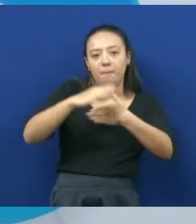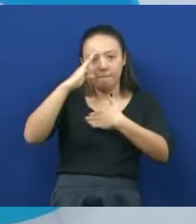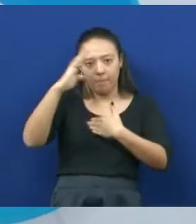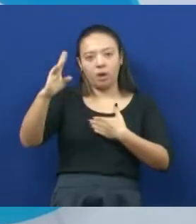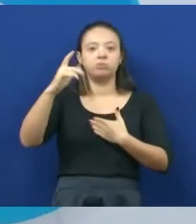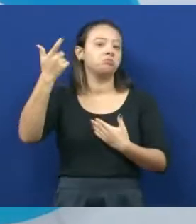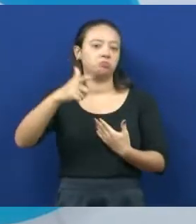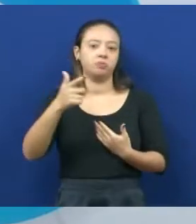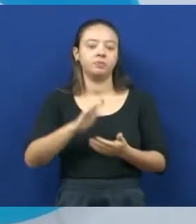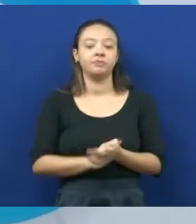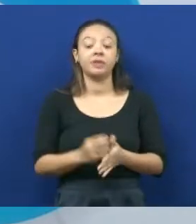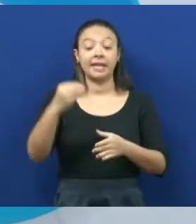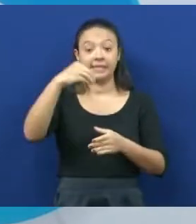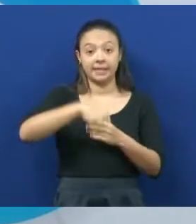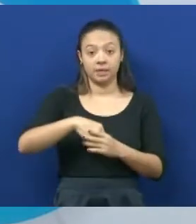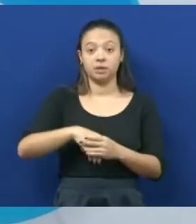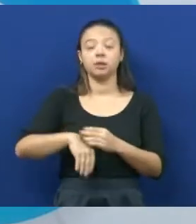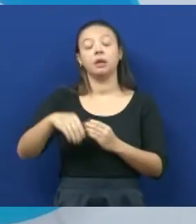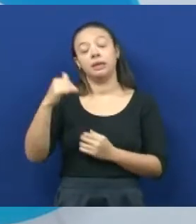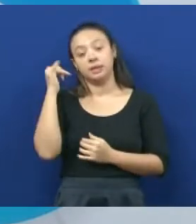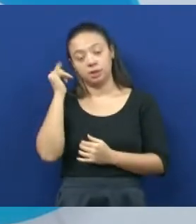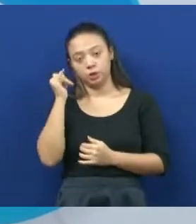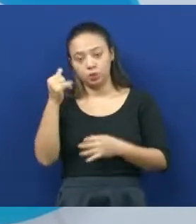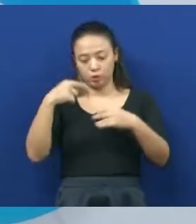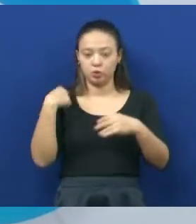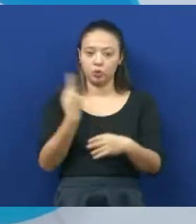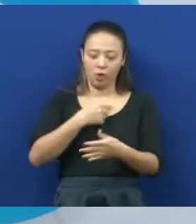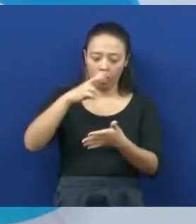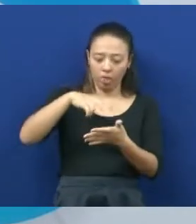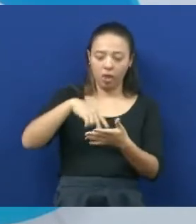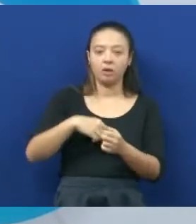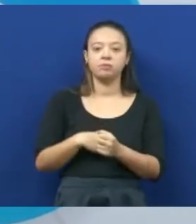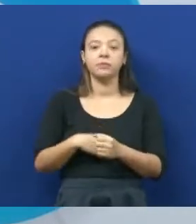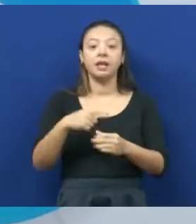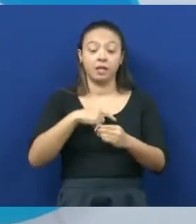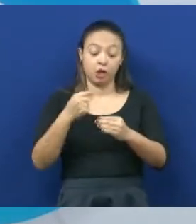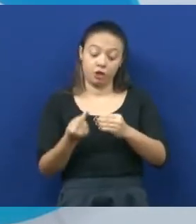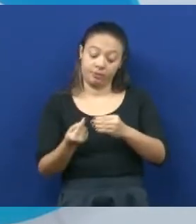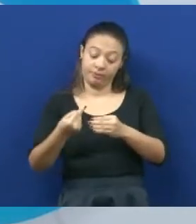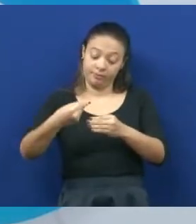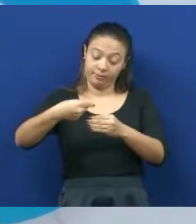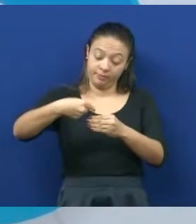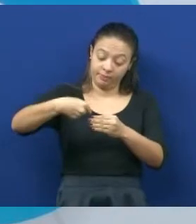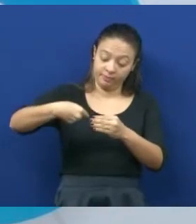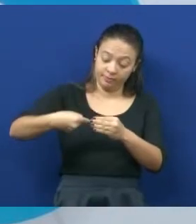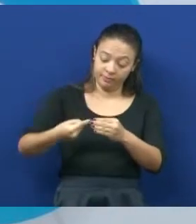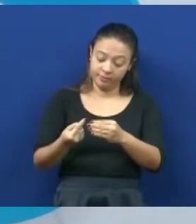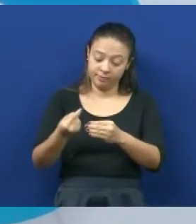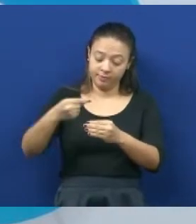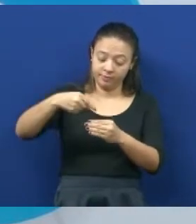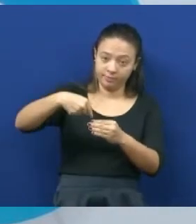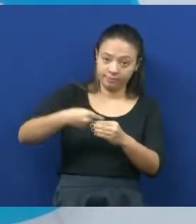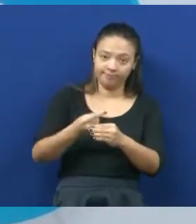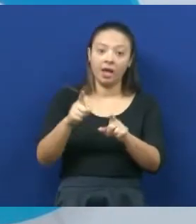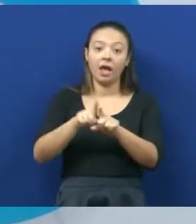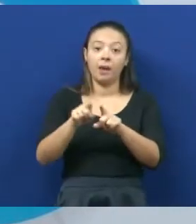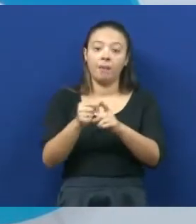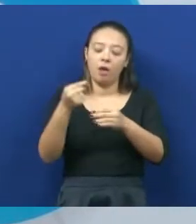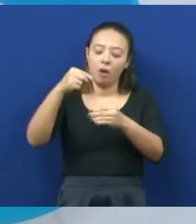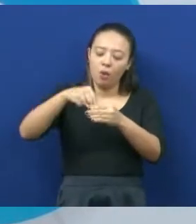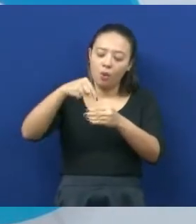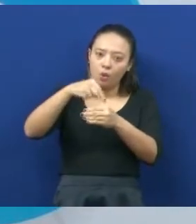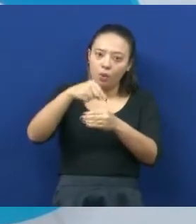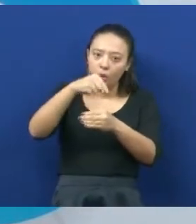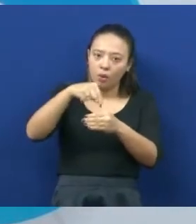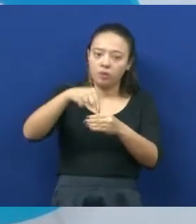fábula que nós acabamos de analisar, nós percebemos que tanto a agulha quanto a linha, elas são